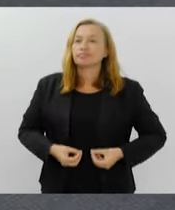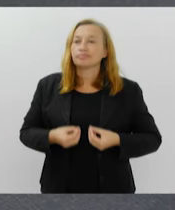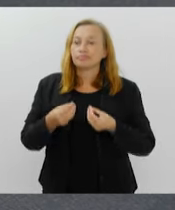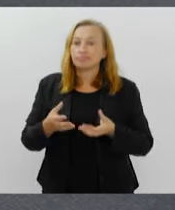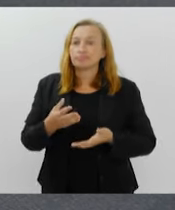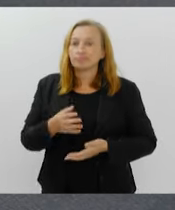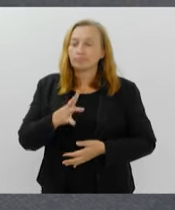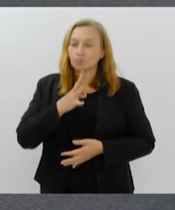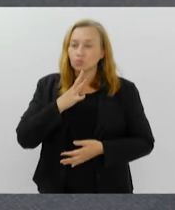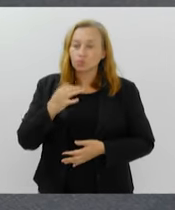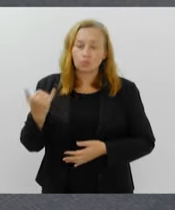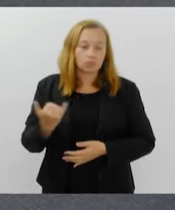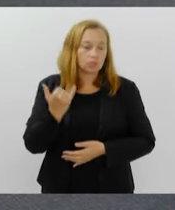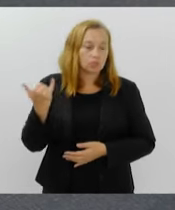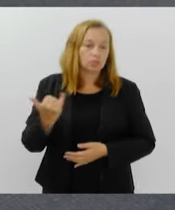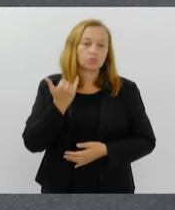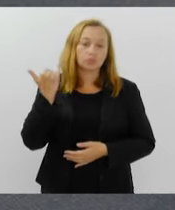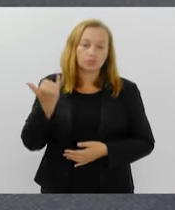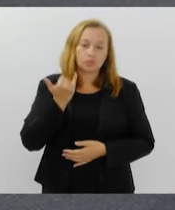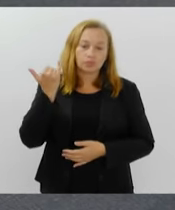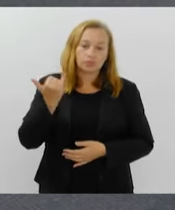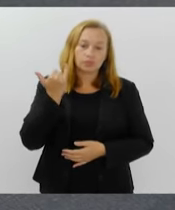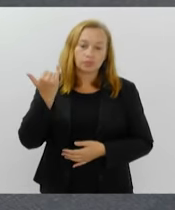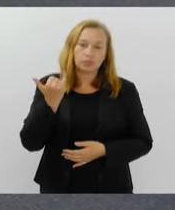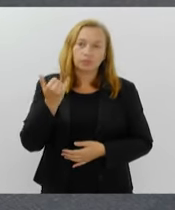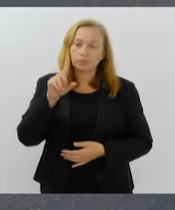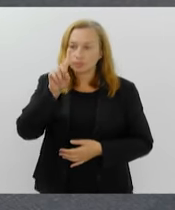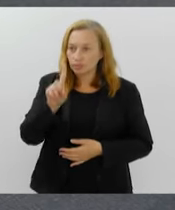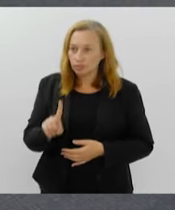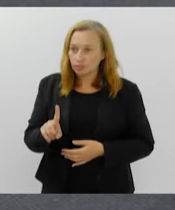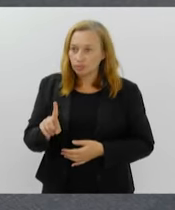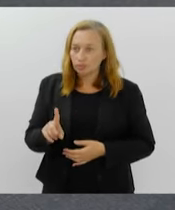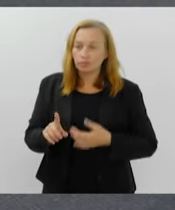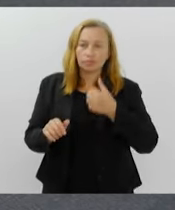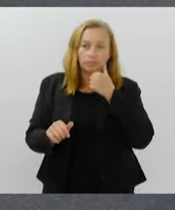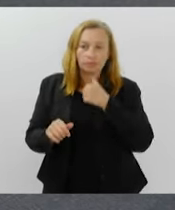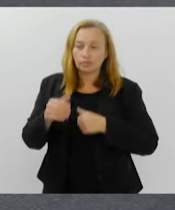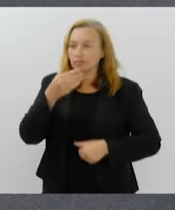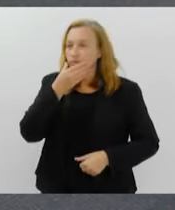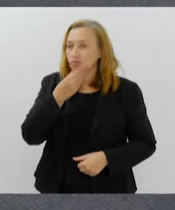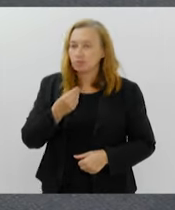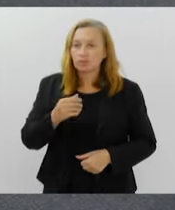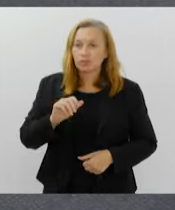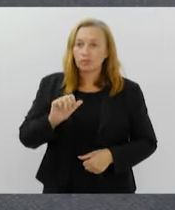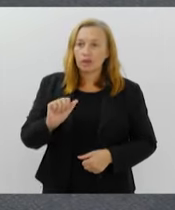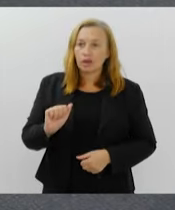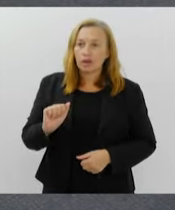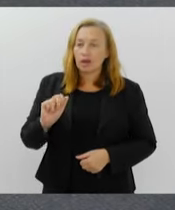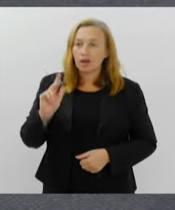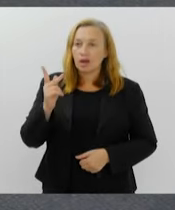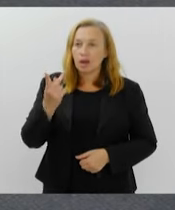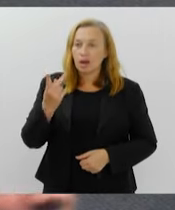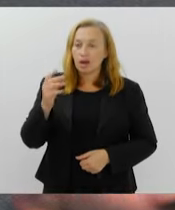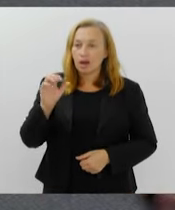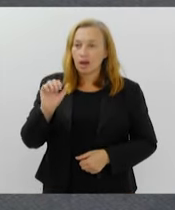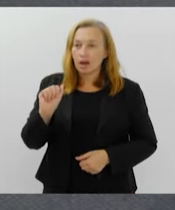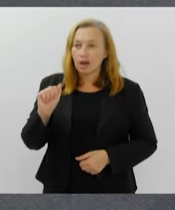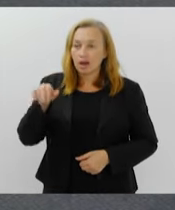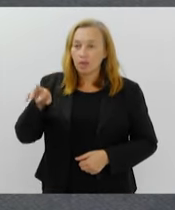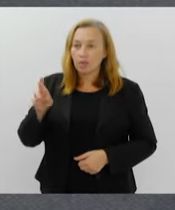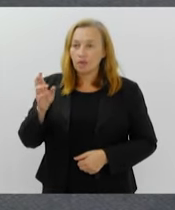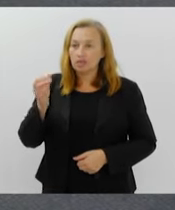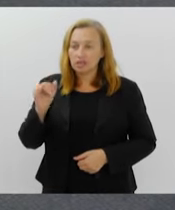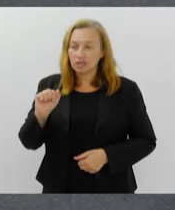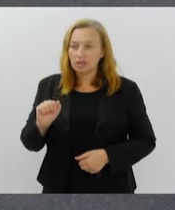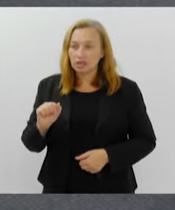reconhecimento tão merecido às diretoras e aos diretores de harmonia das escolas de samba que